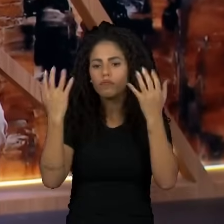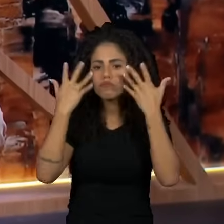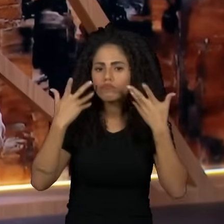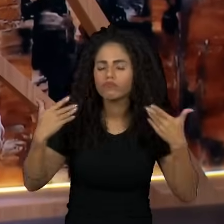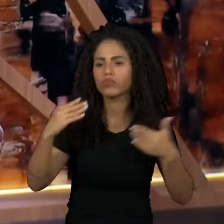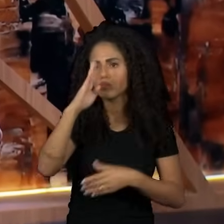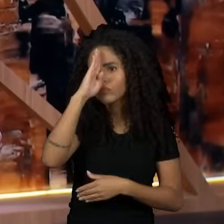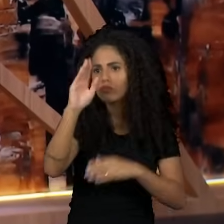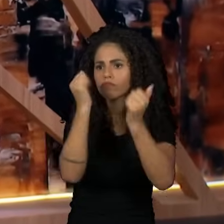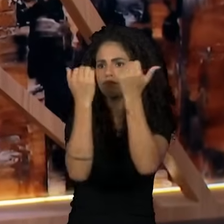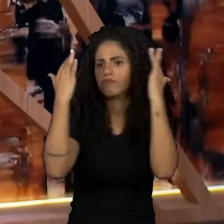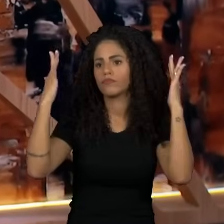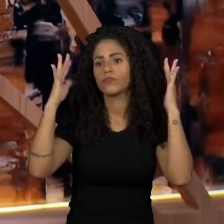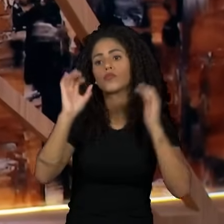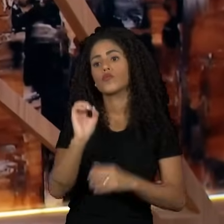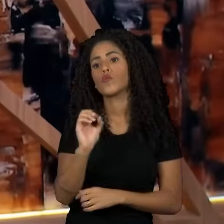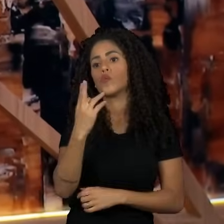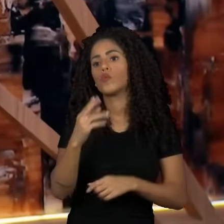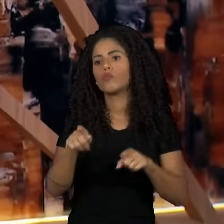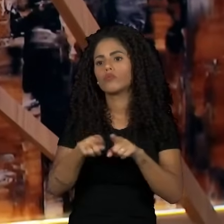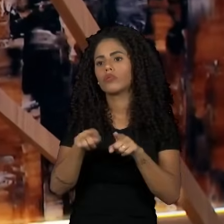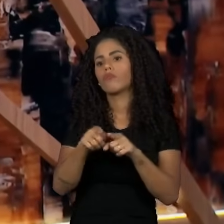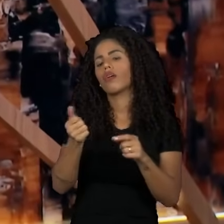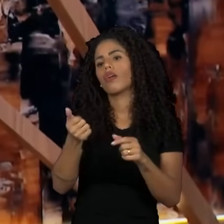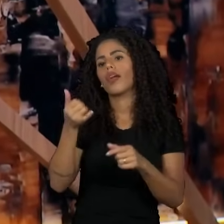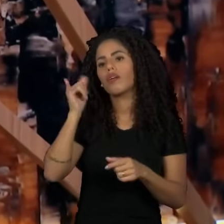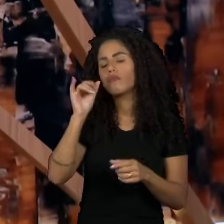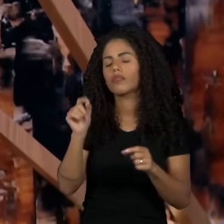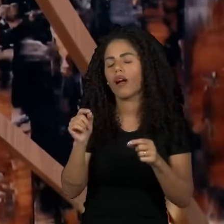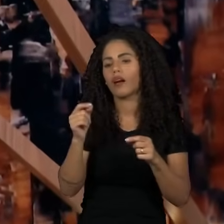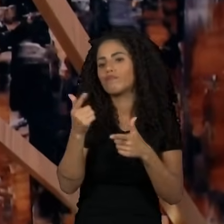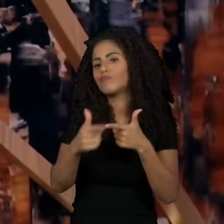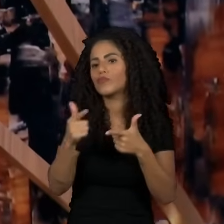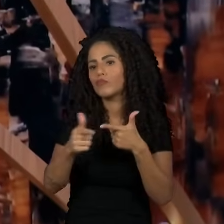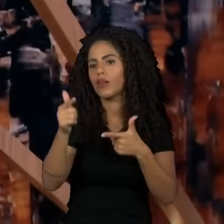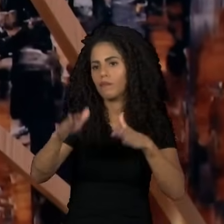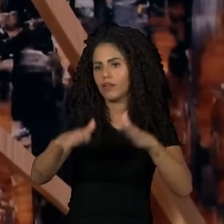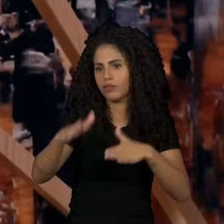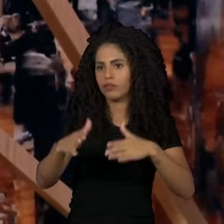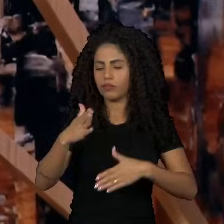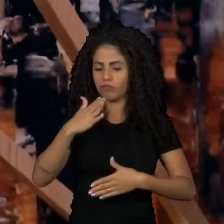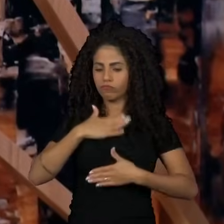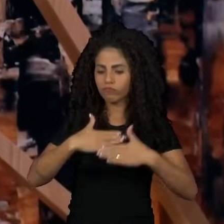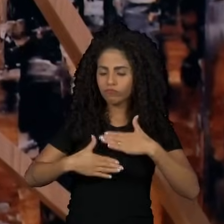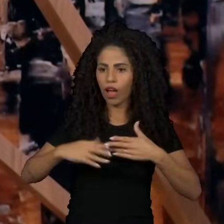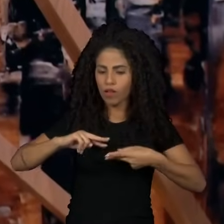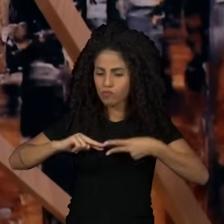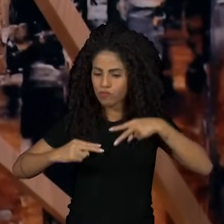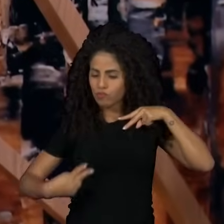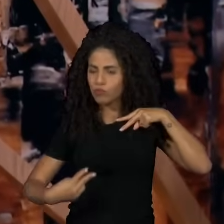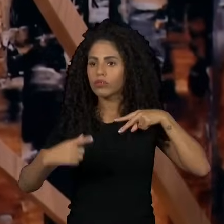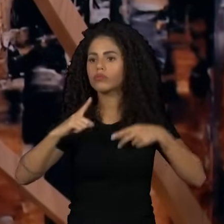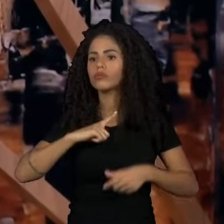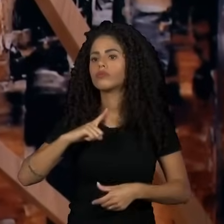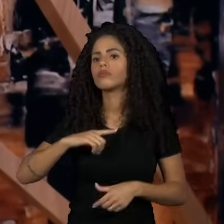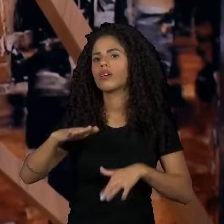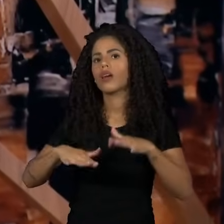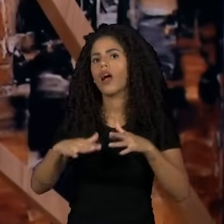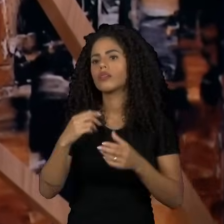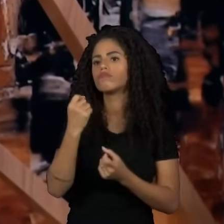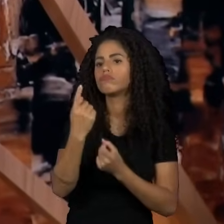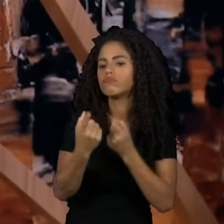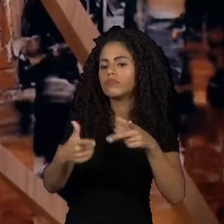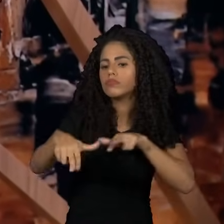nem ocorrer a diminuição drástica da variabilidade genética. De repente você pode ter animais, mas de repente animais que são, tem